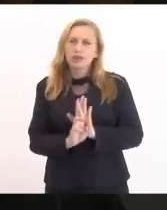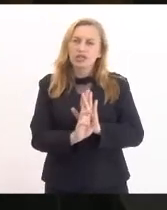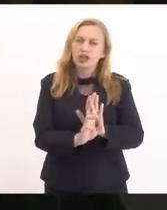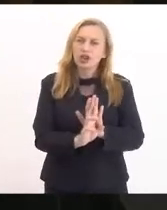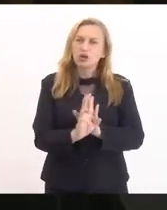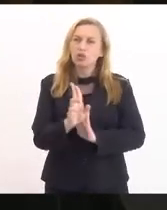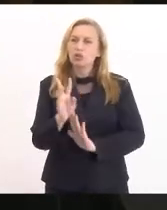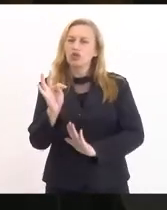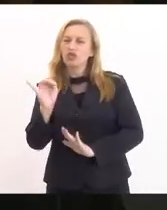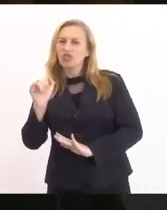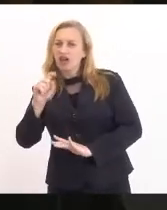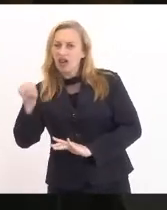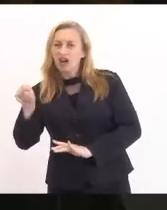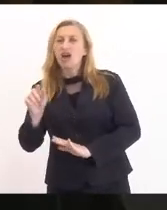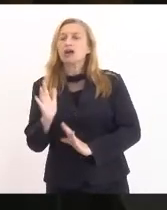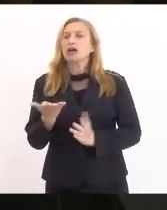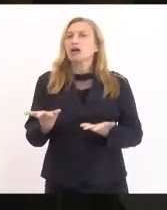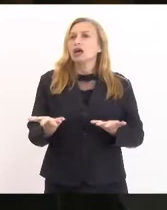inclusive